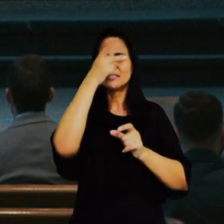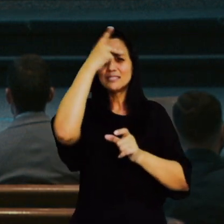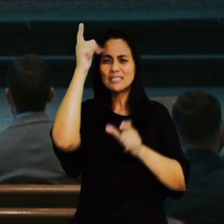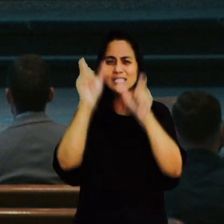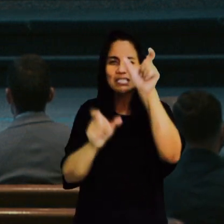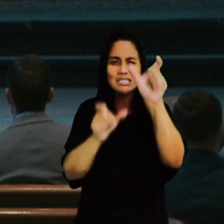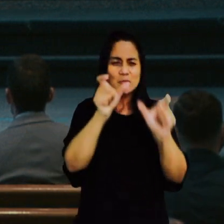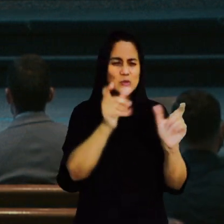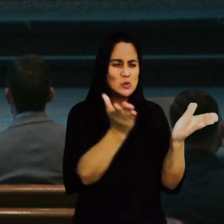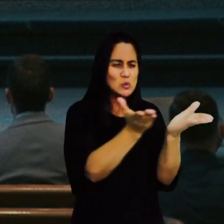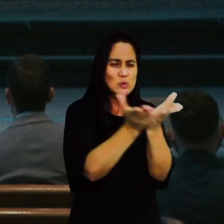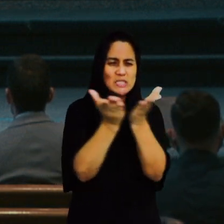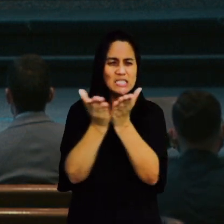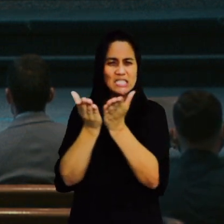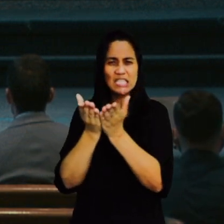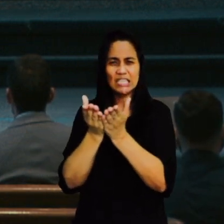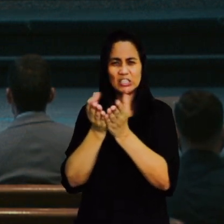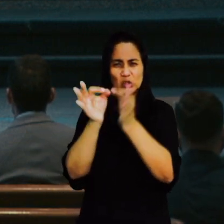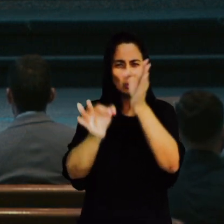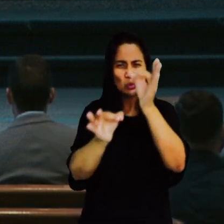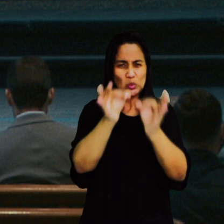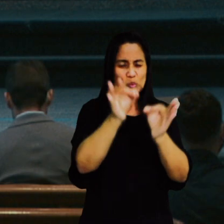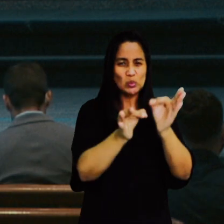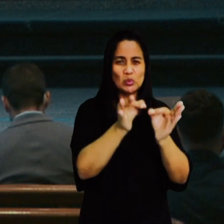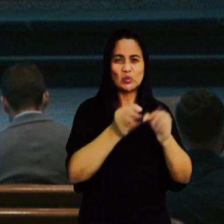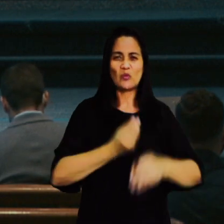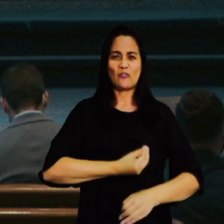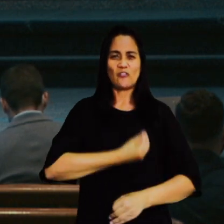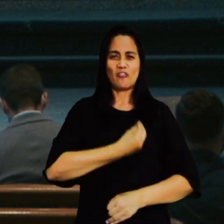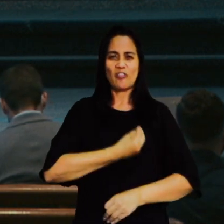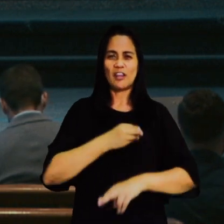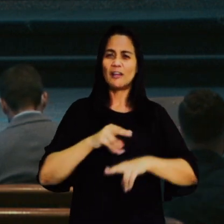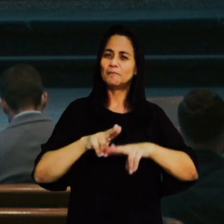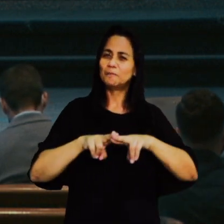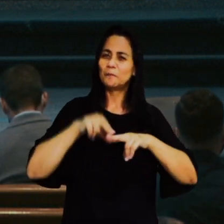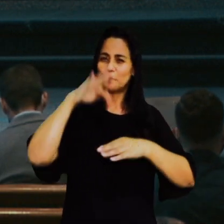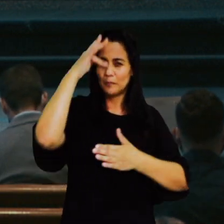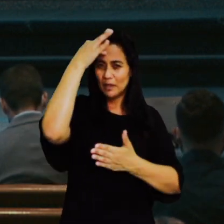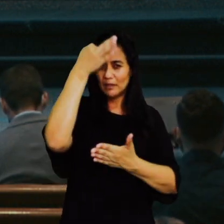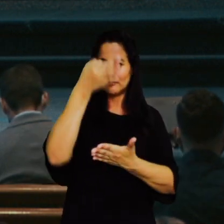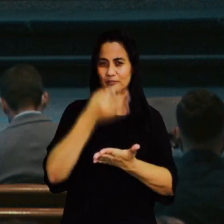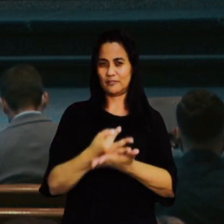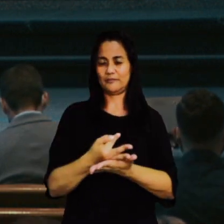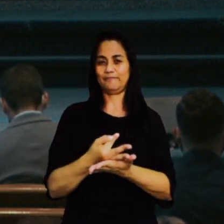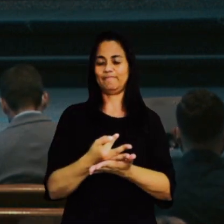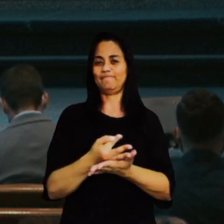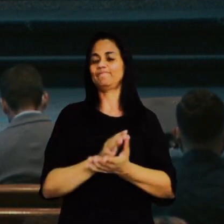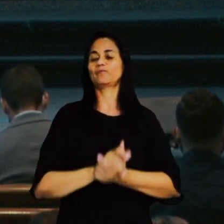viverá da fé. Não é voar